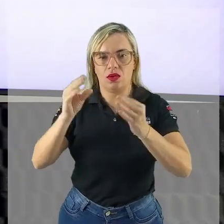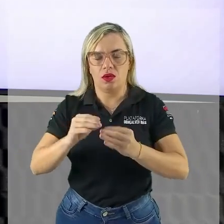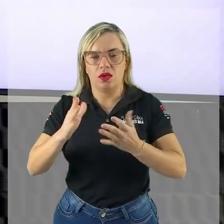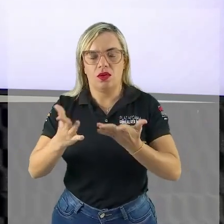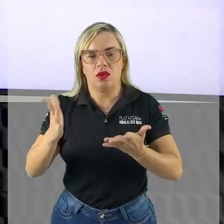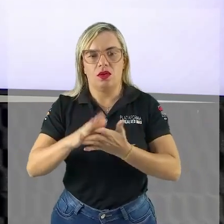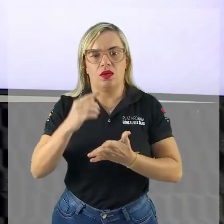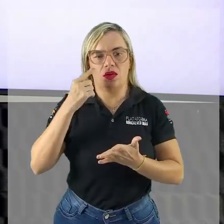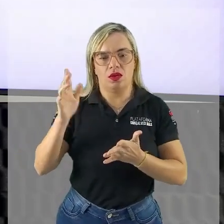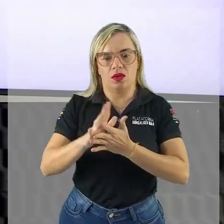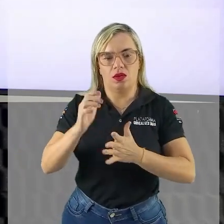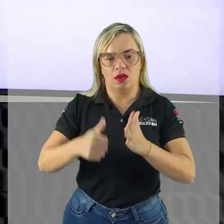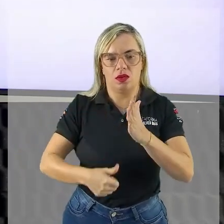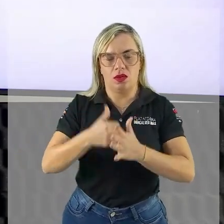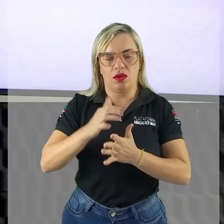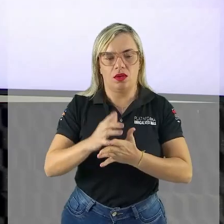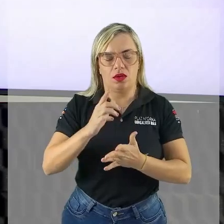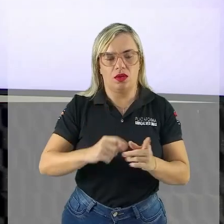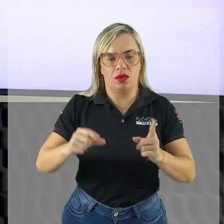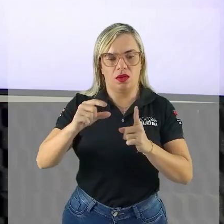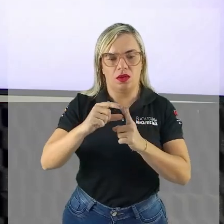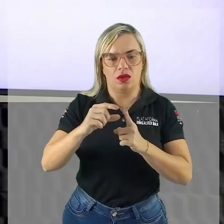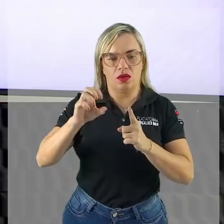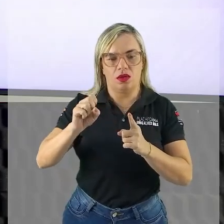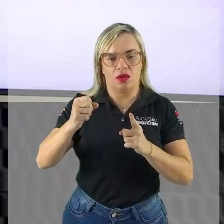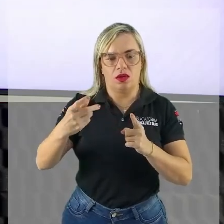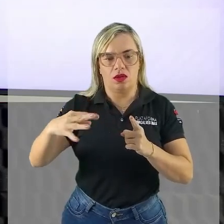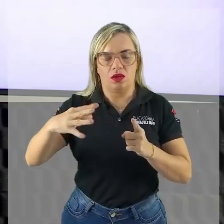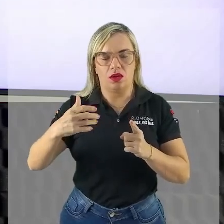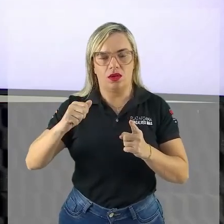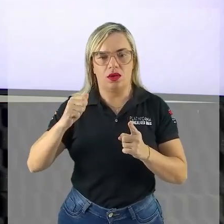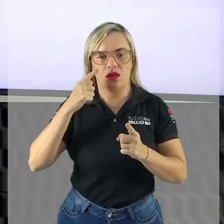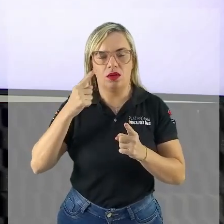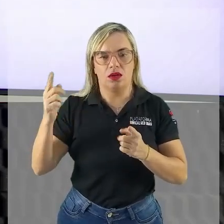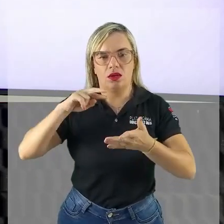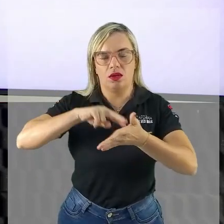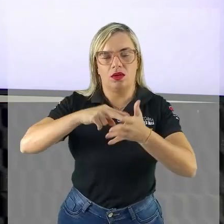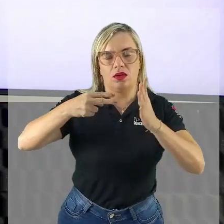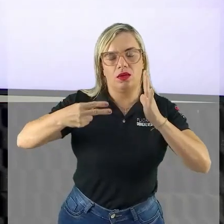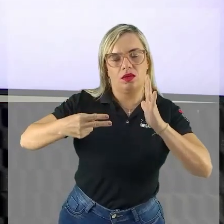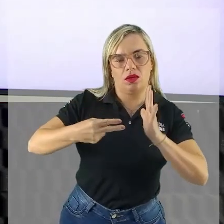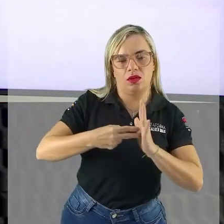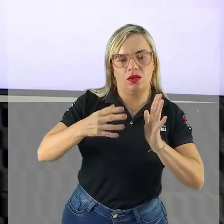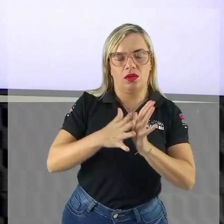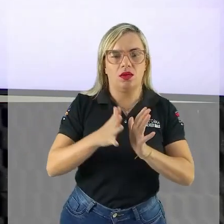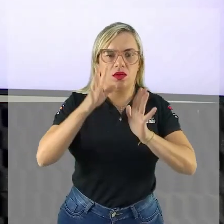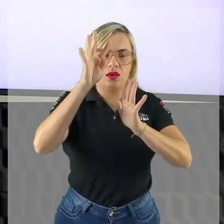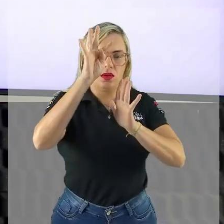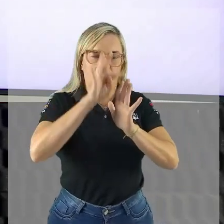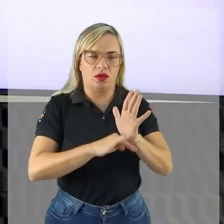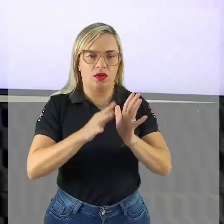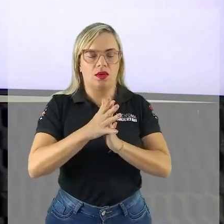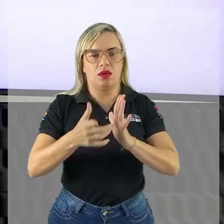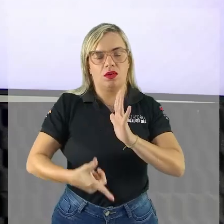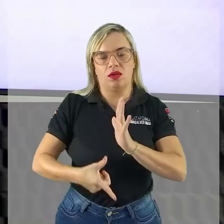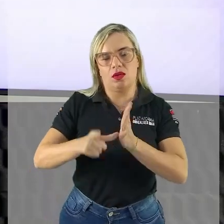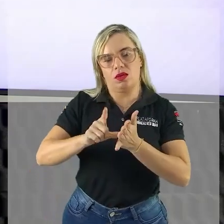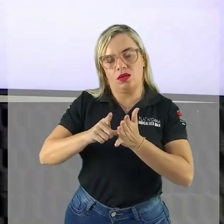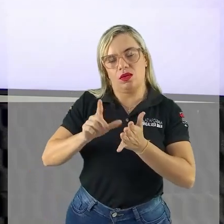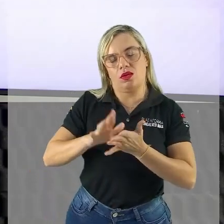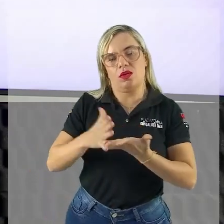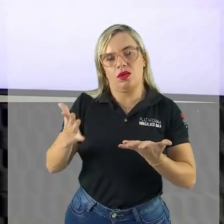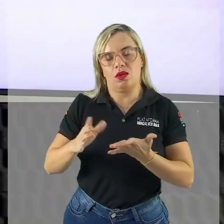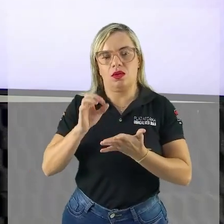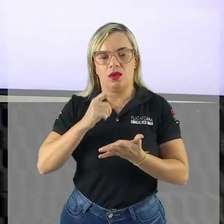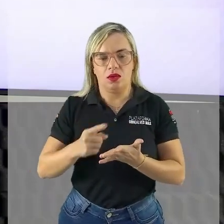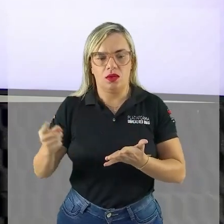a primeira vez que você está ouvindo falar nessa palavra escaleta. A escaleta nada mais é do que um texto prévio, que aqui a